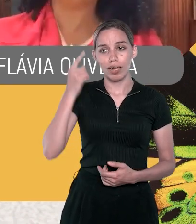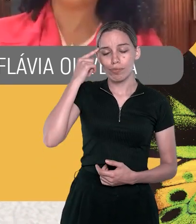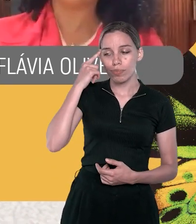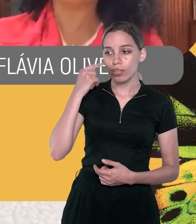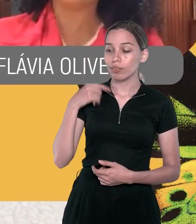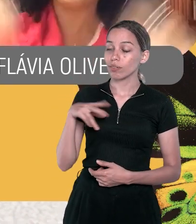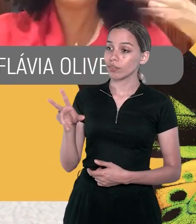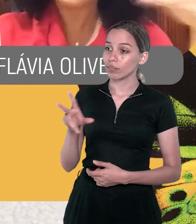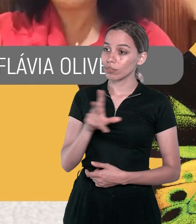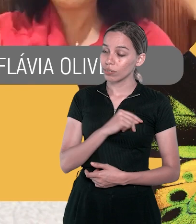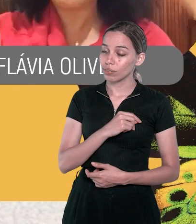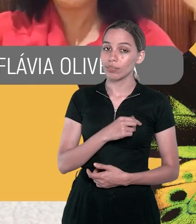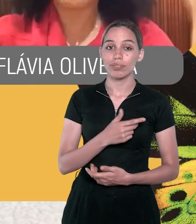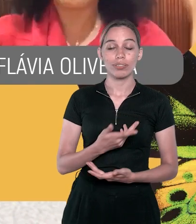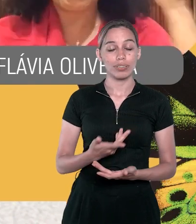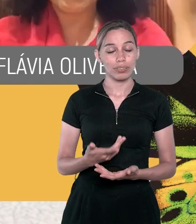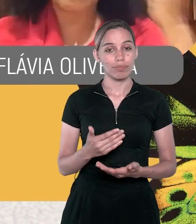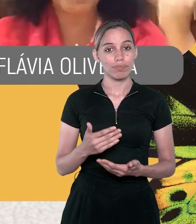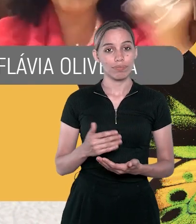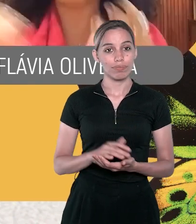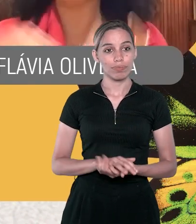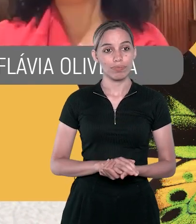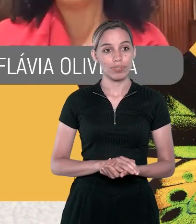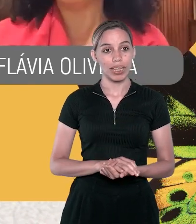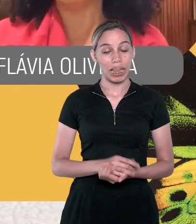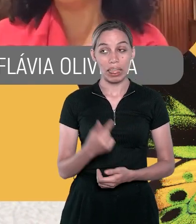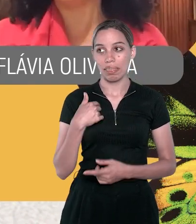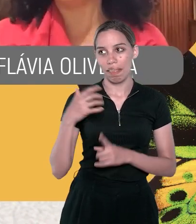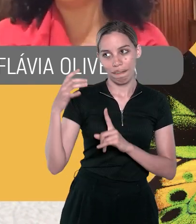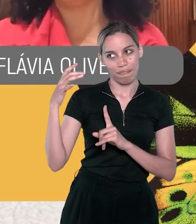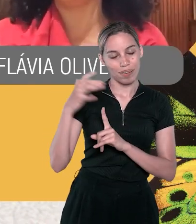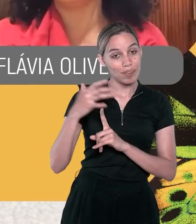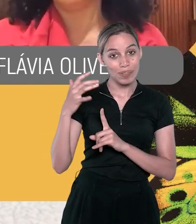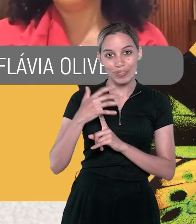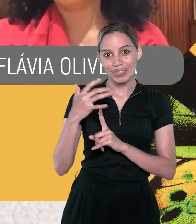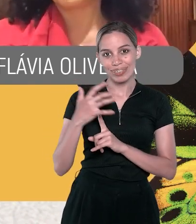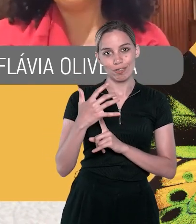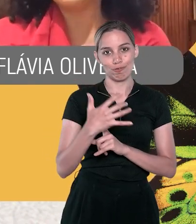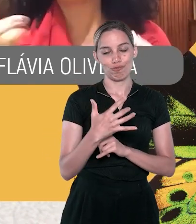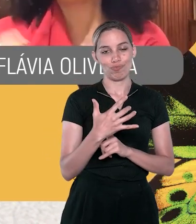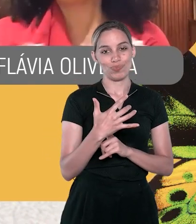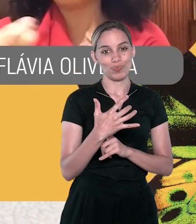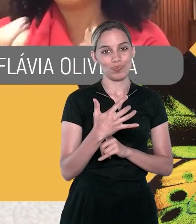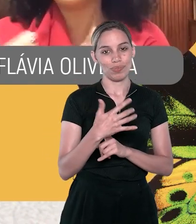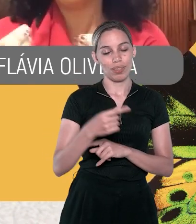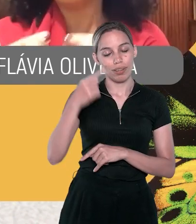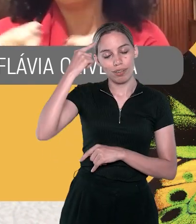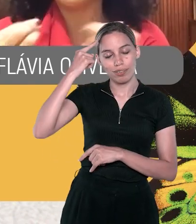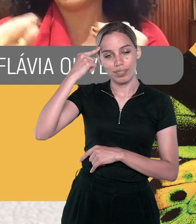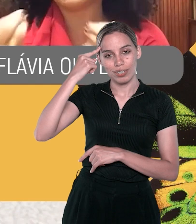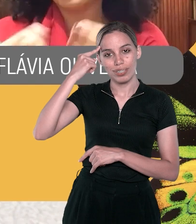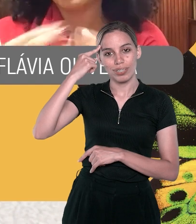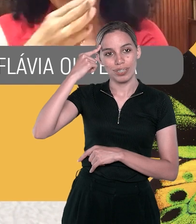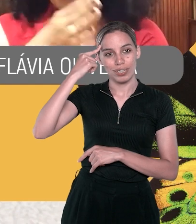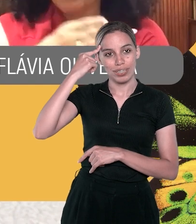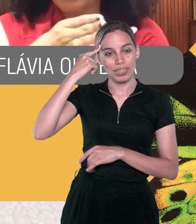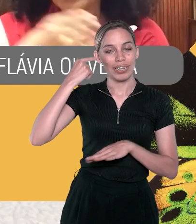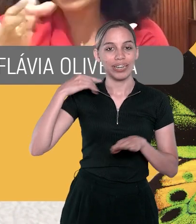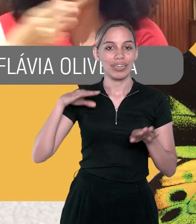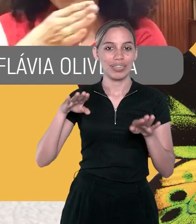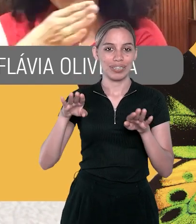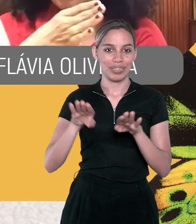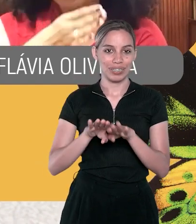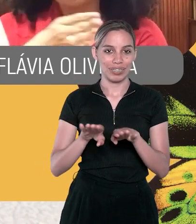vanguarda, né? Eu estou muito assim influenciada por esses pensamentos e por essa